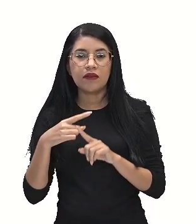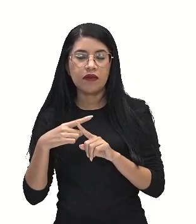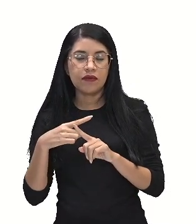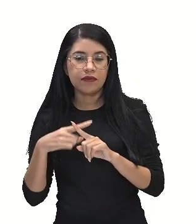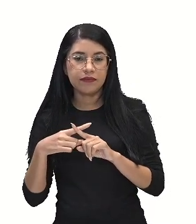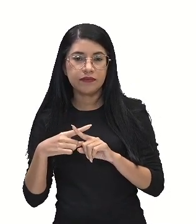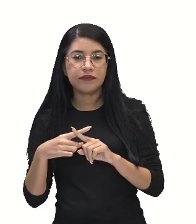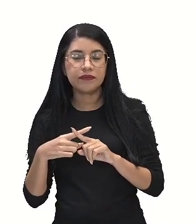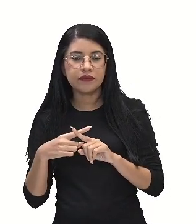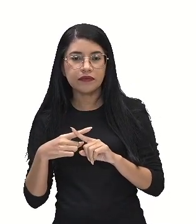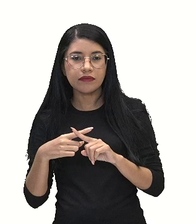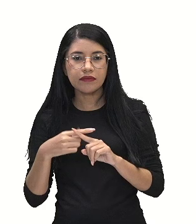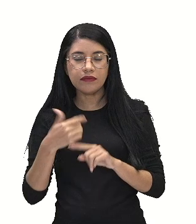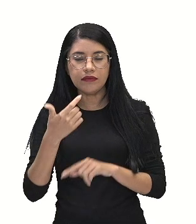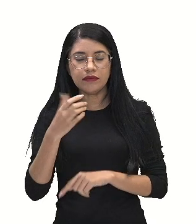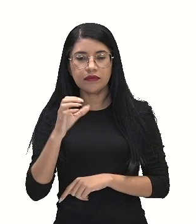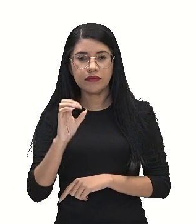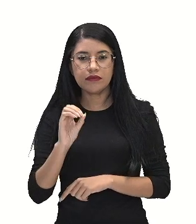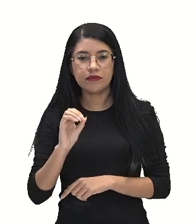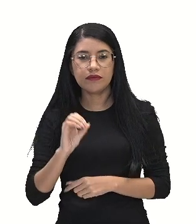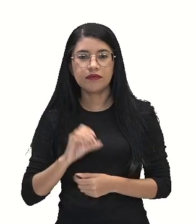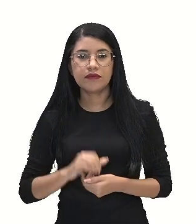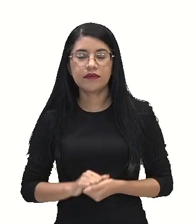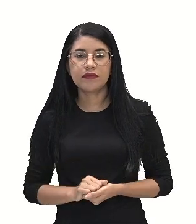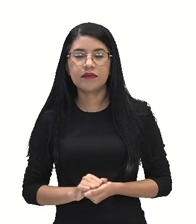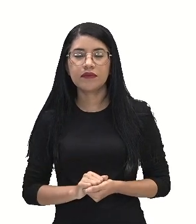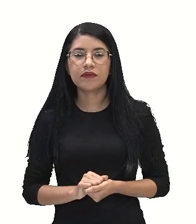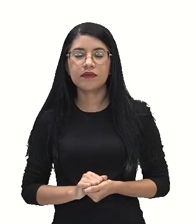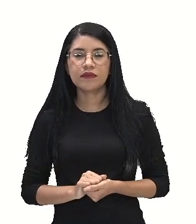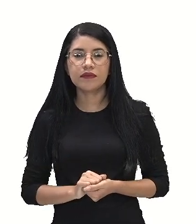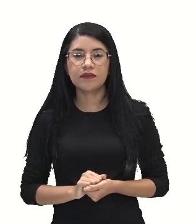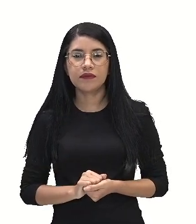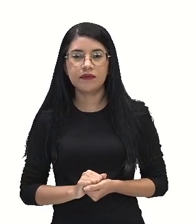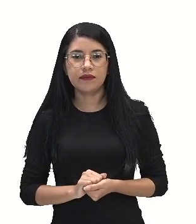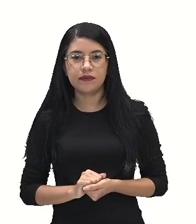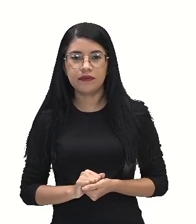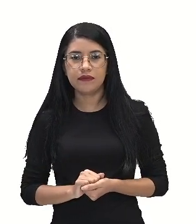aí vale 10, tá?